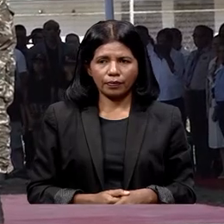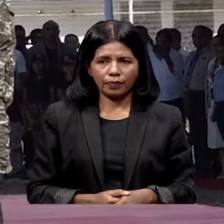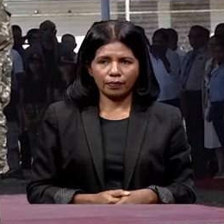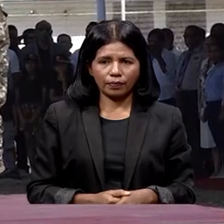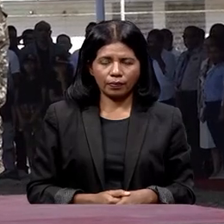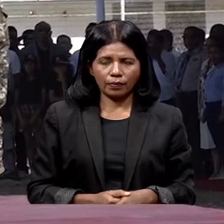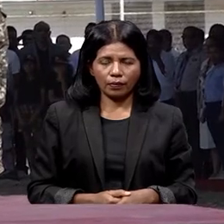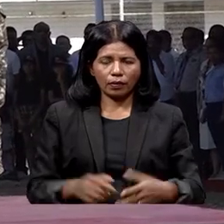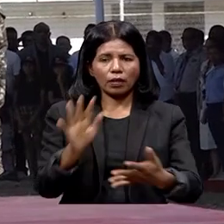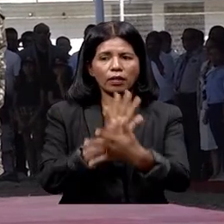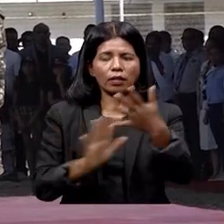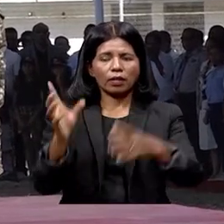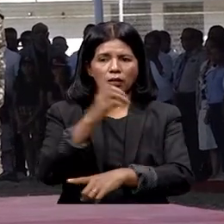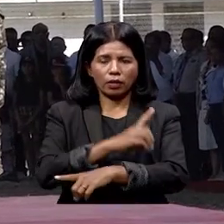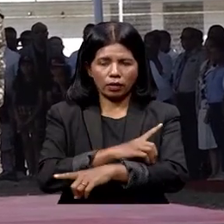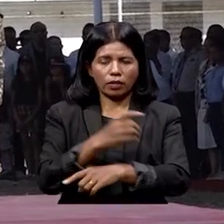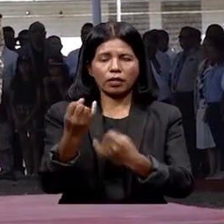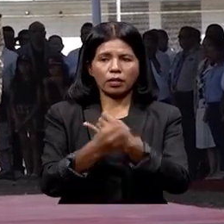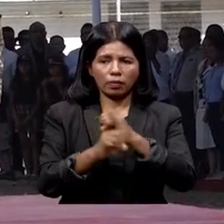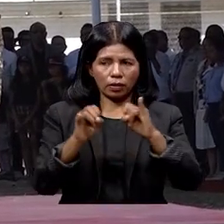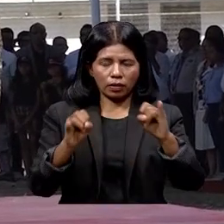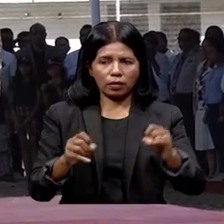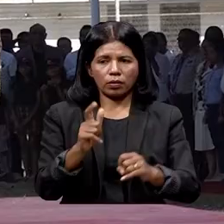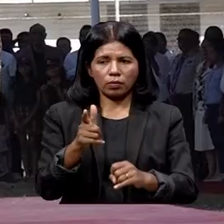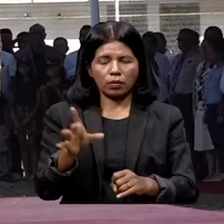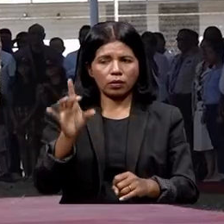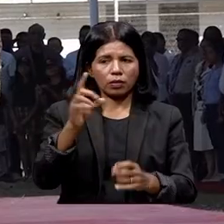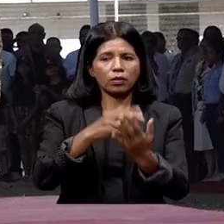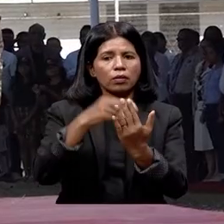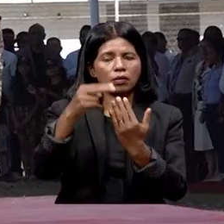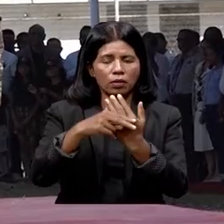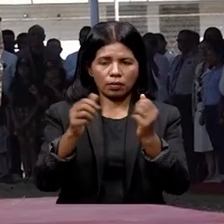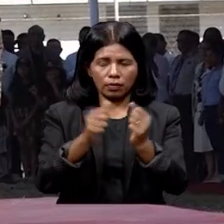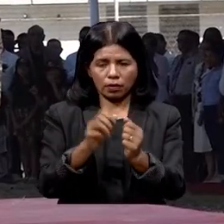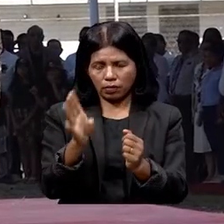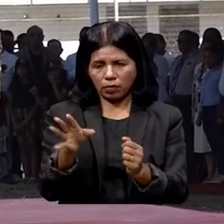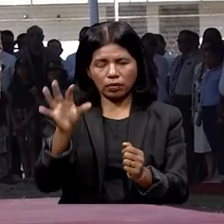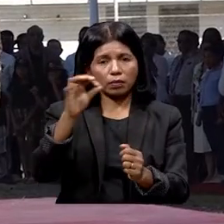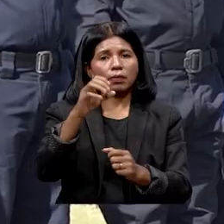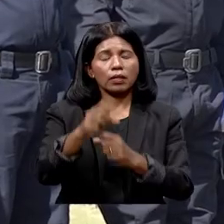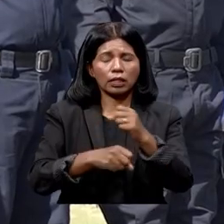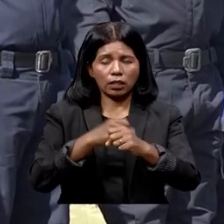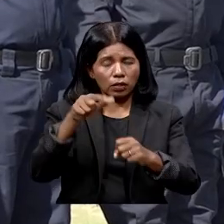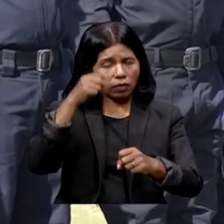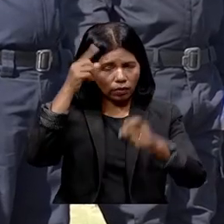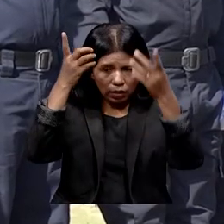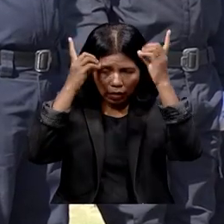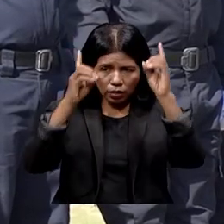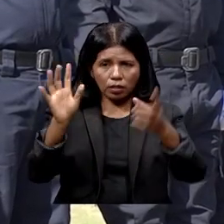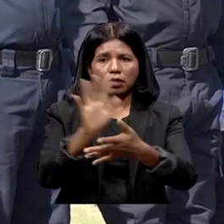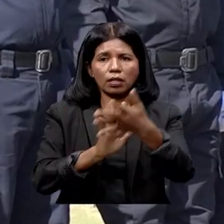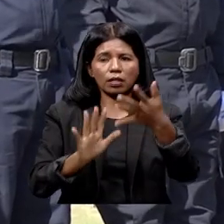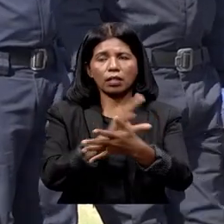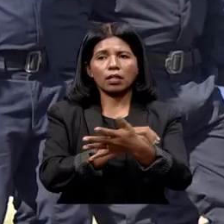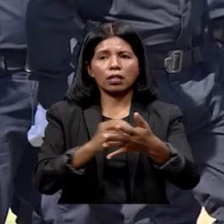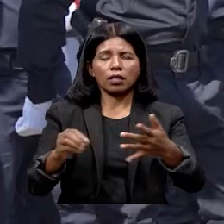E a comemoração loron proklamasaun independensia 28 de novembro, badala hat nur resensia tinanem, governo de Síria celebra ia resia